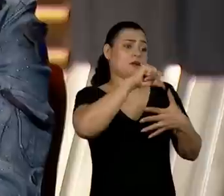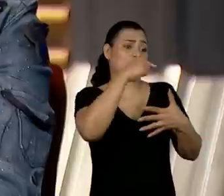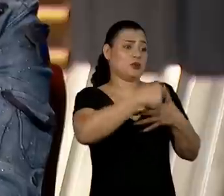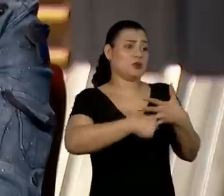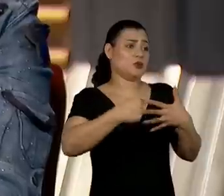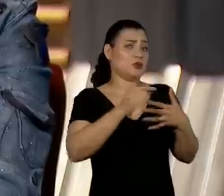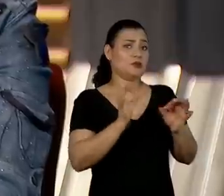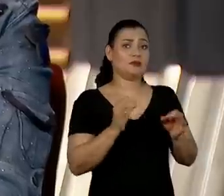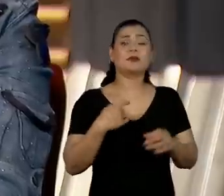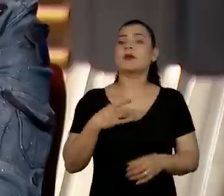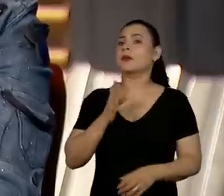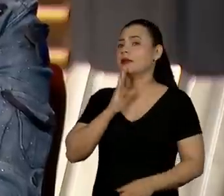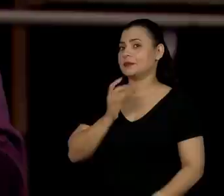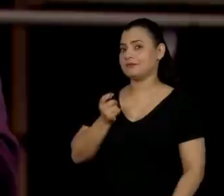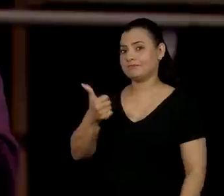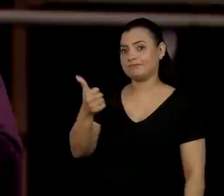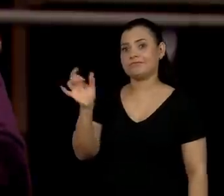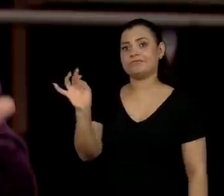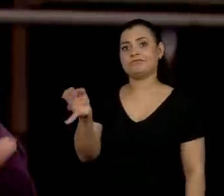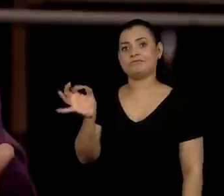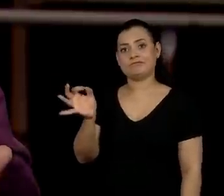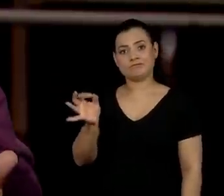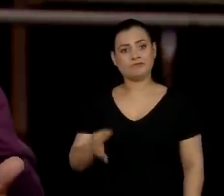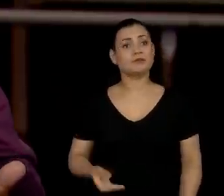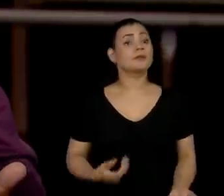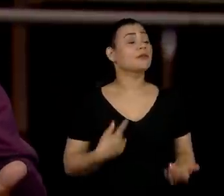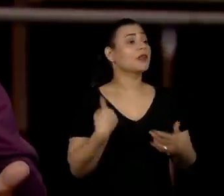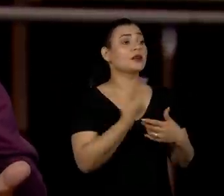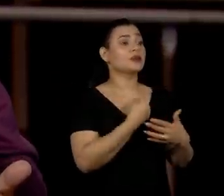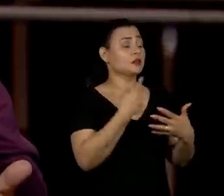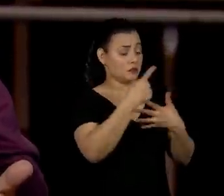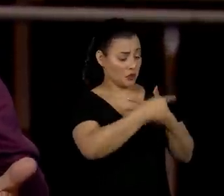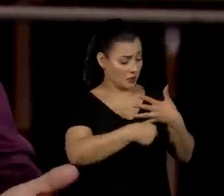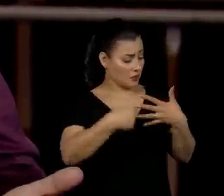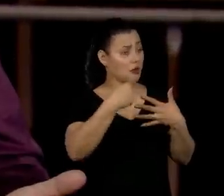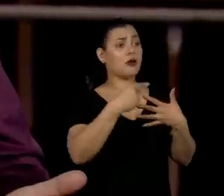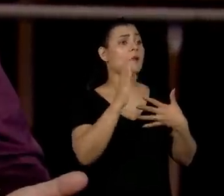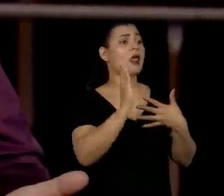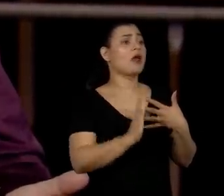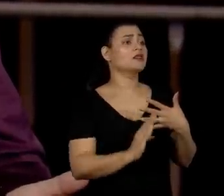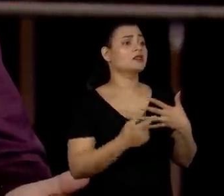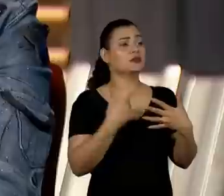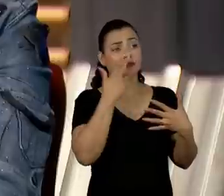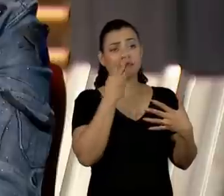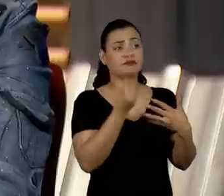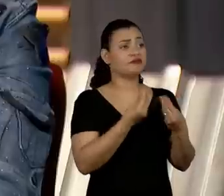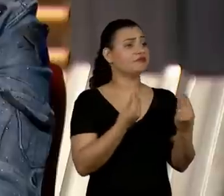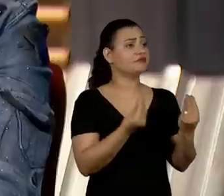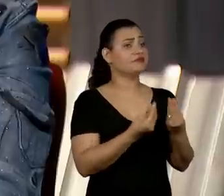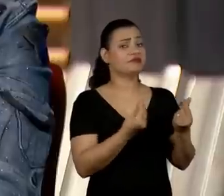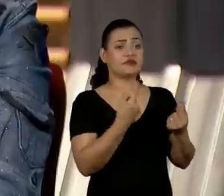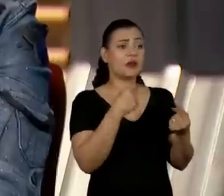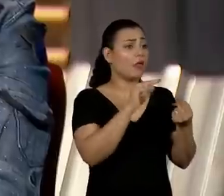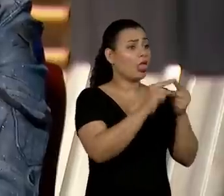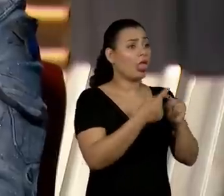Você não acha a gente Aliás nem se acha na América do Sul O que é um crime